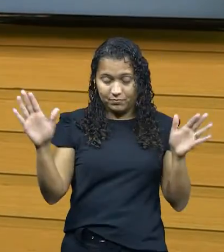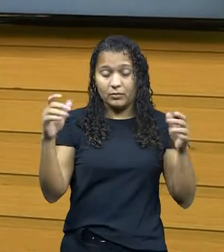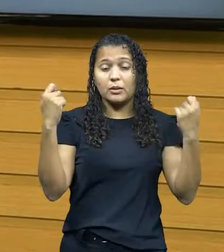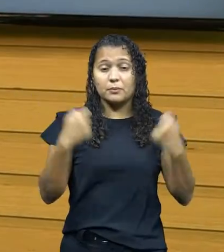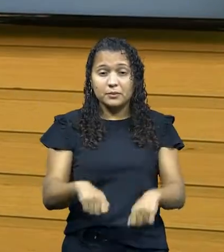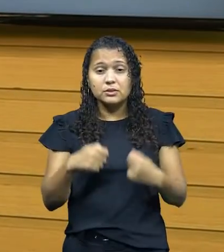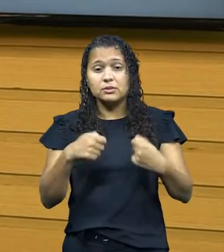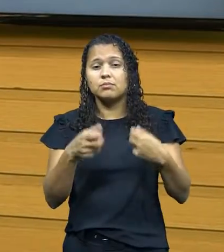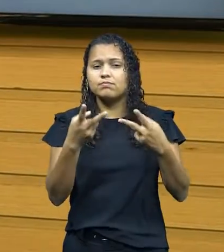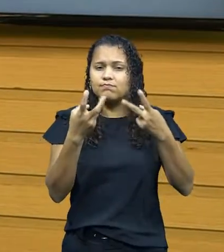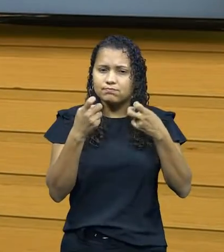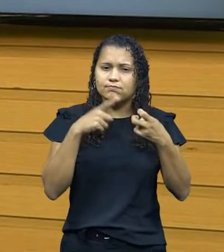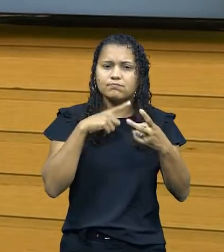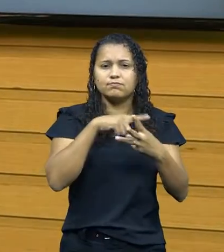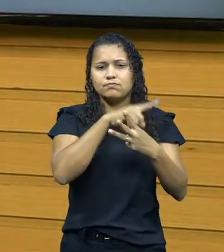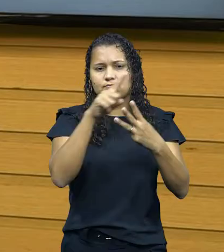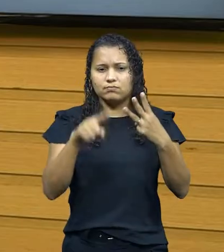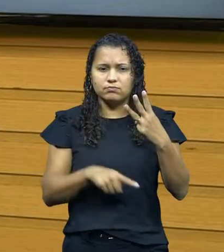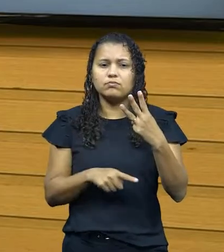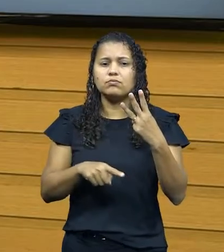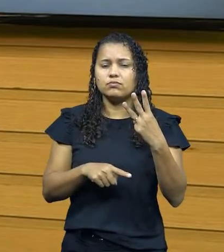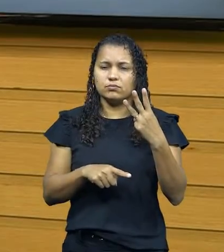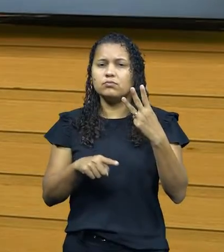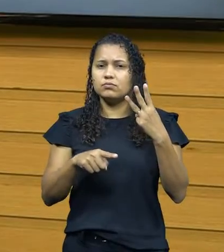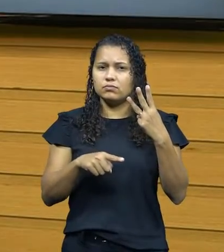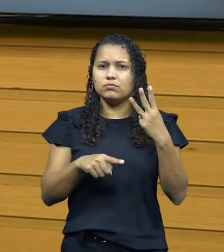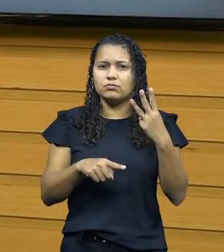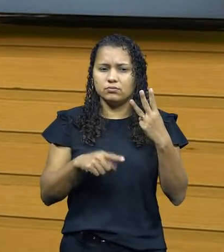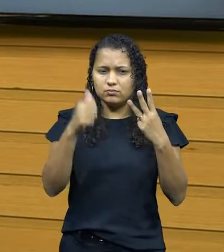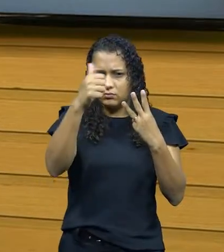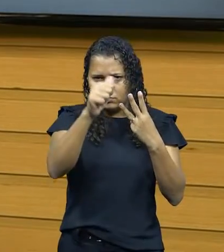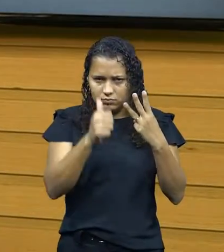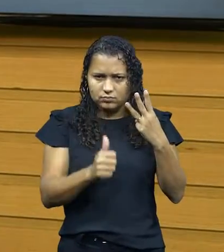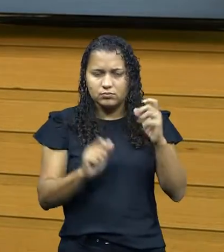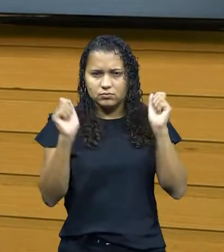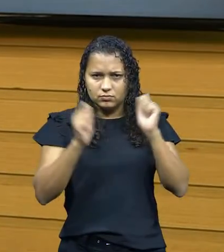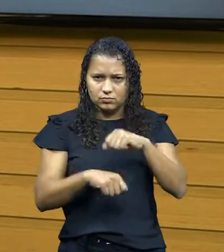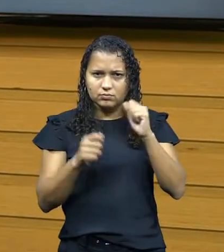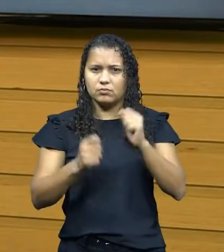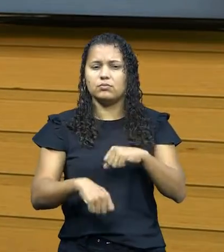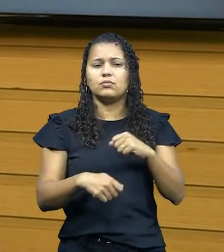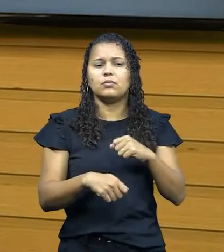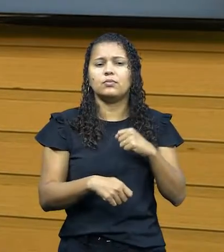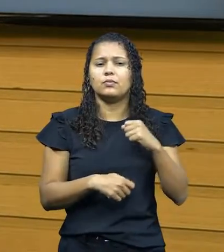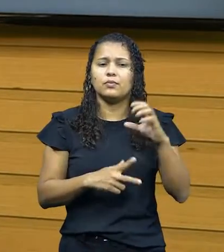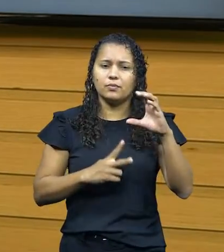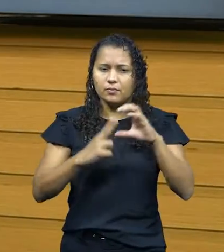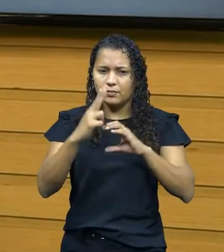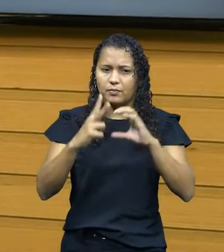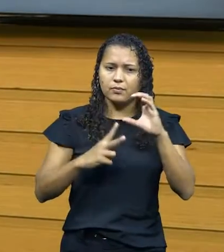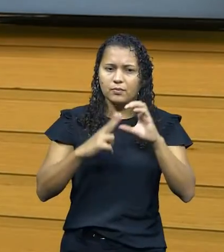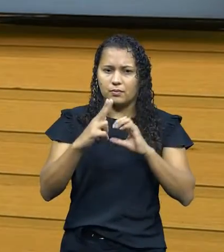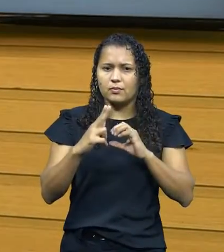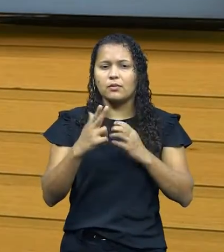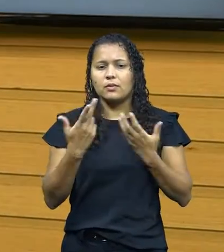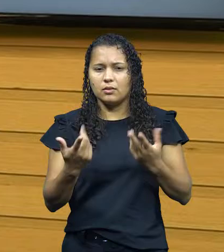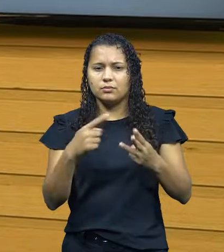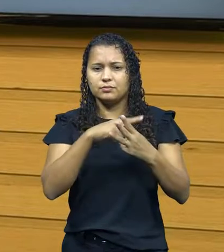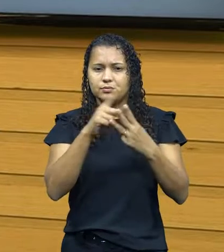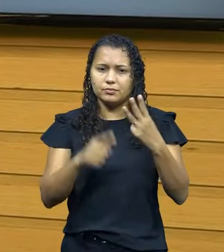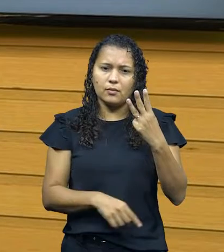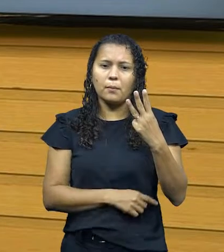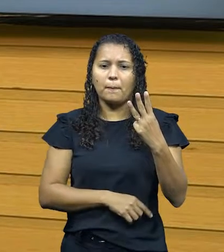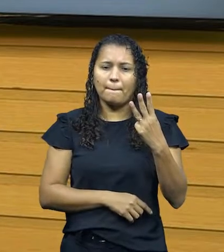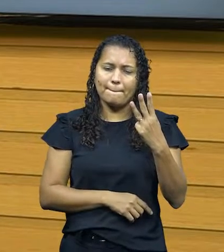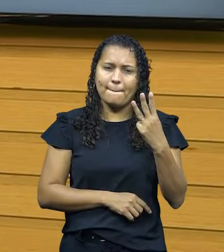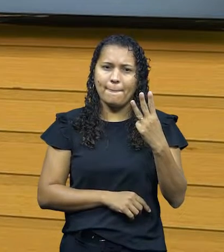que ver que existem 3 pontos a serem analisados para a gente fazer esse corte, três